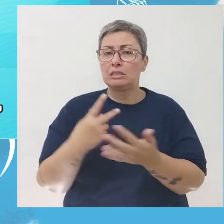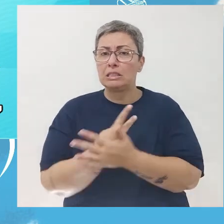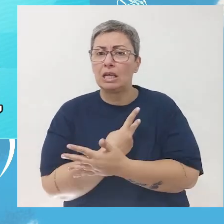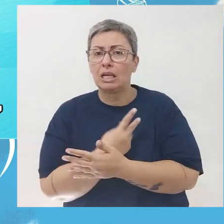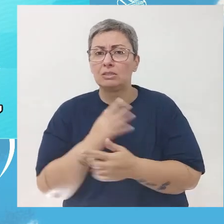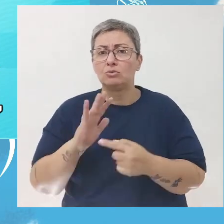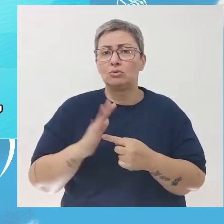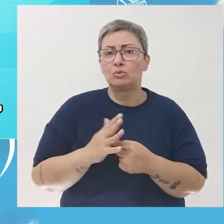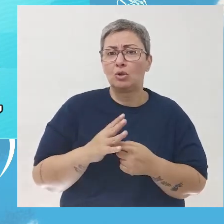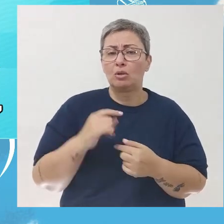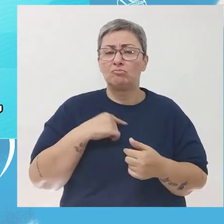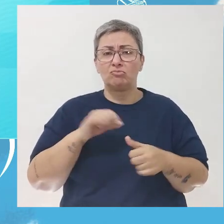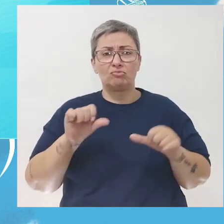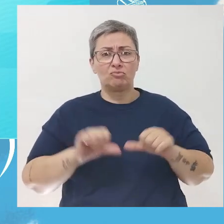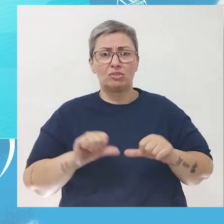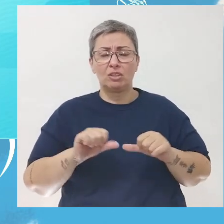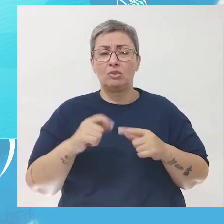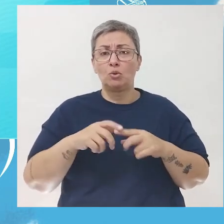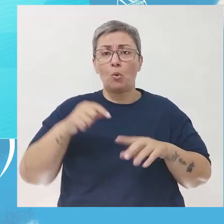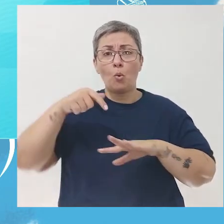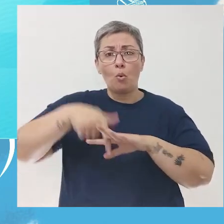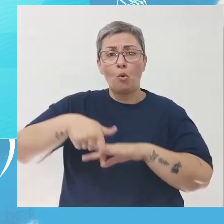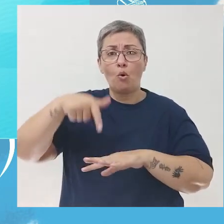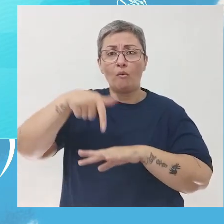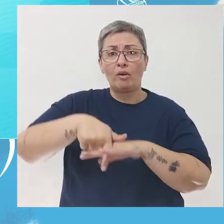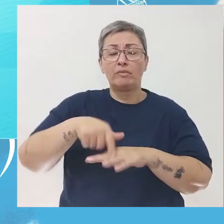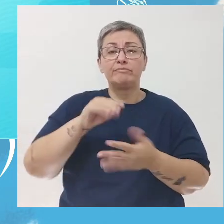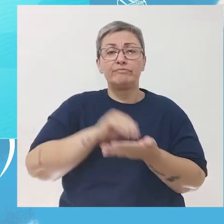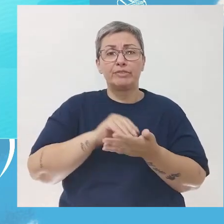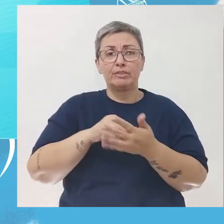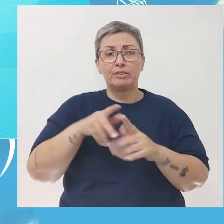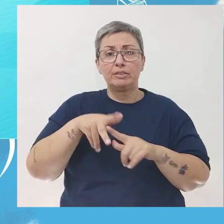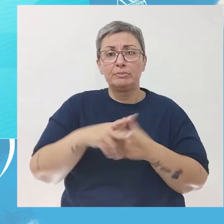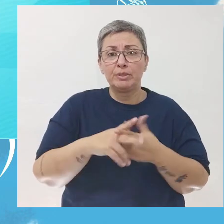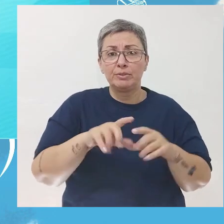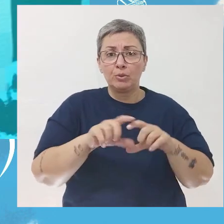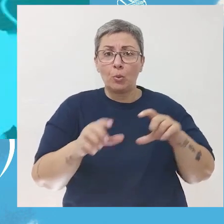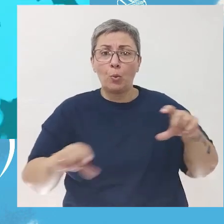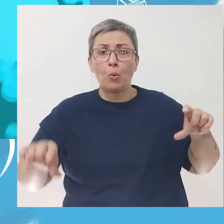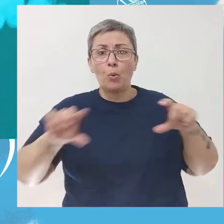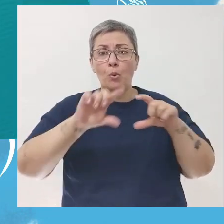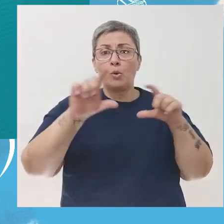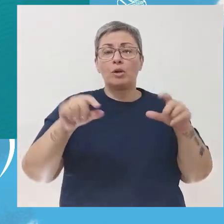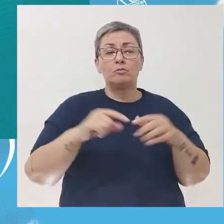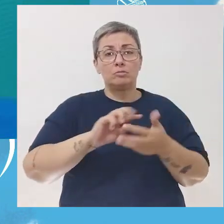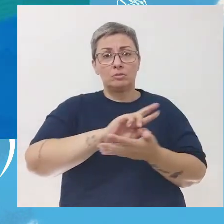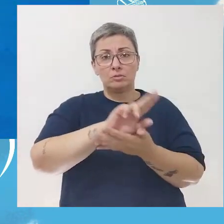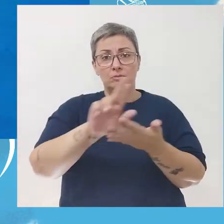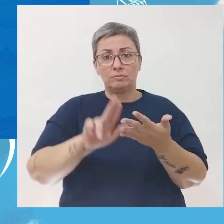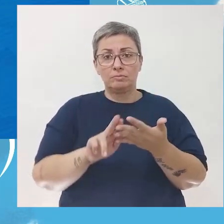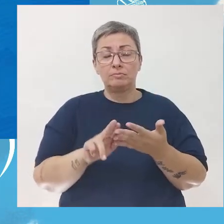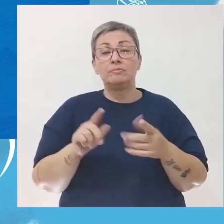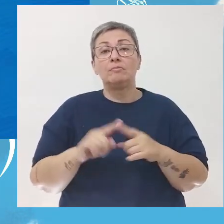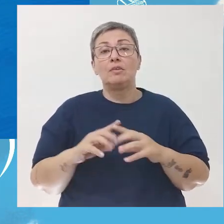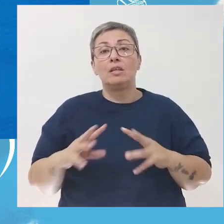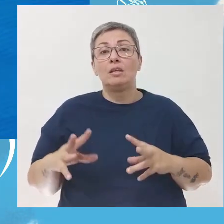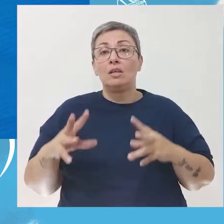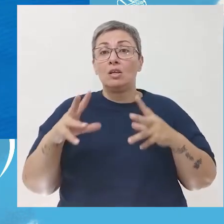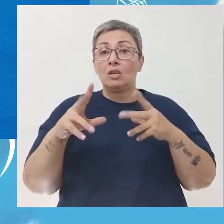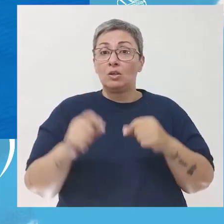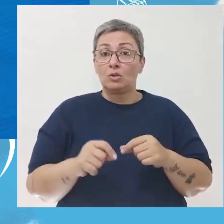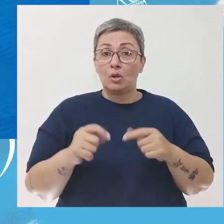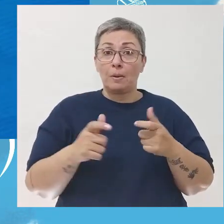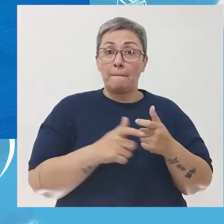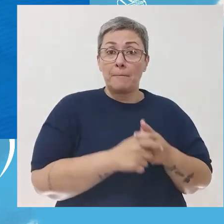ultrapassados e pouco eficientes, ou vazamentos e falta de manutenção em redes e encanamentos, entre outros. E todos,